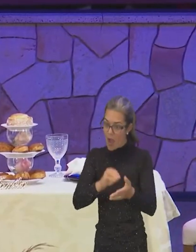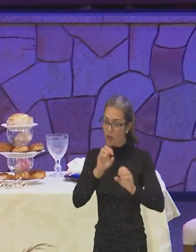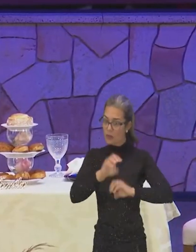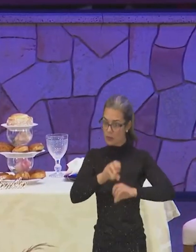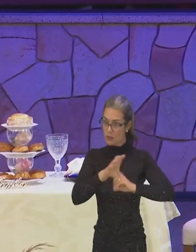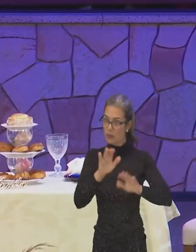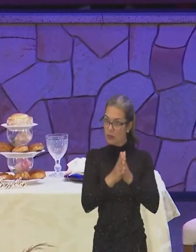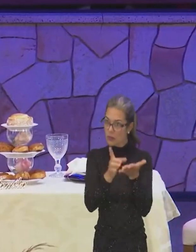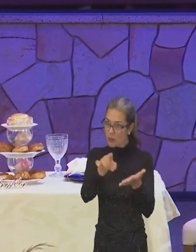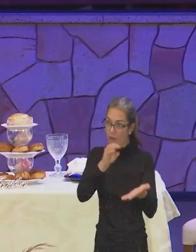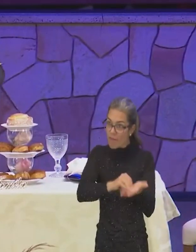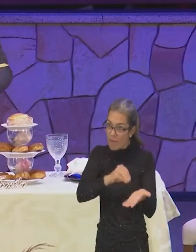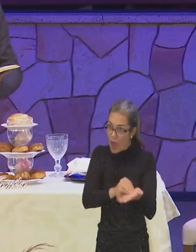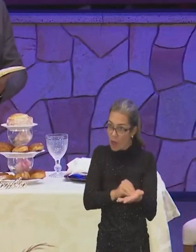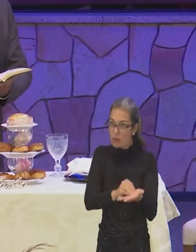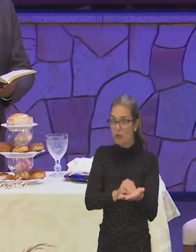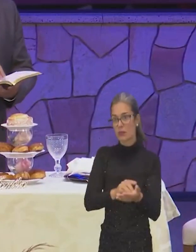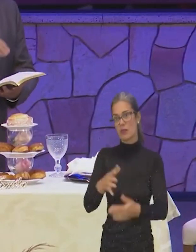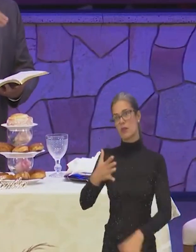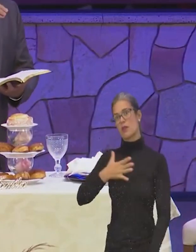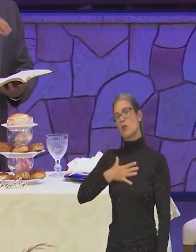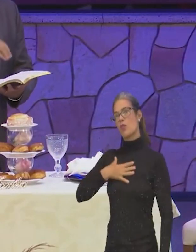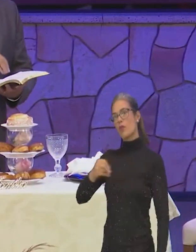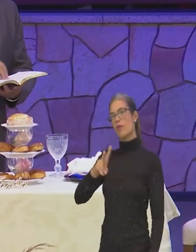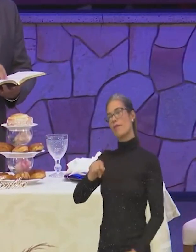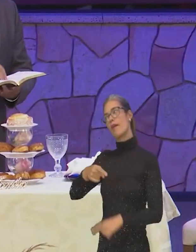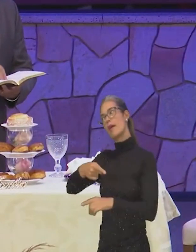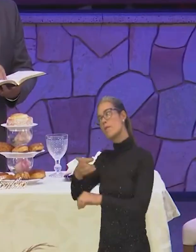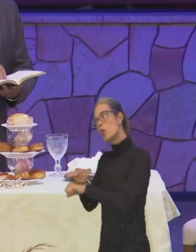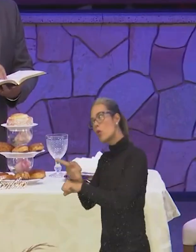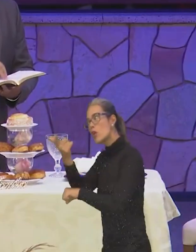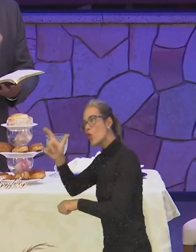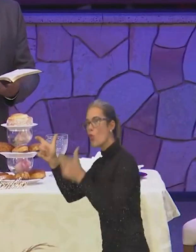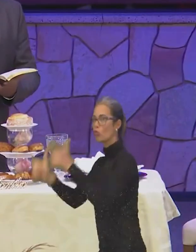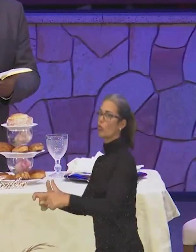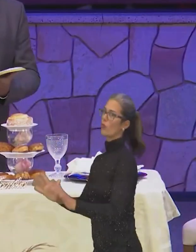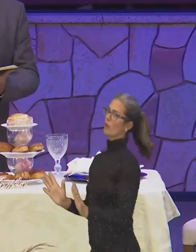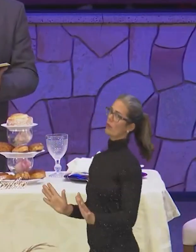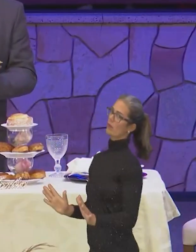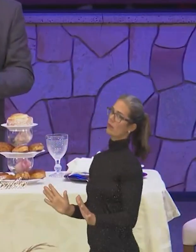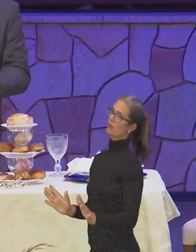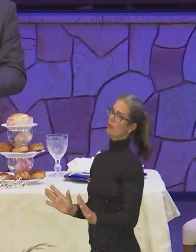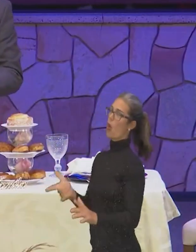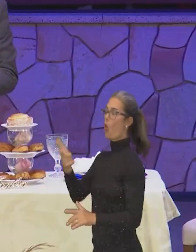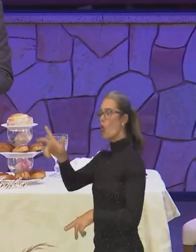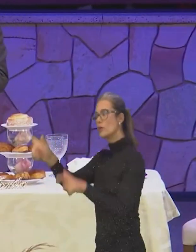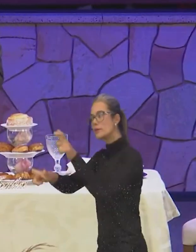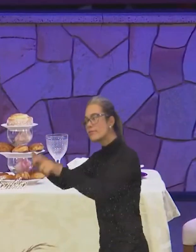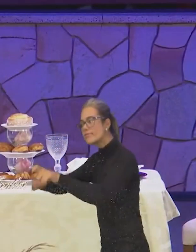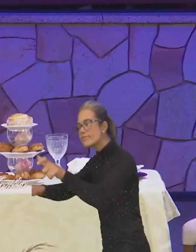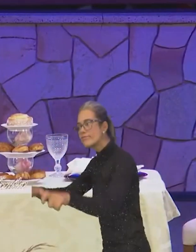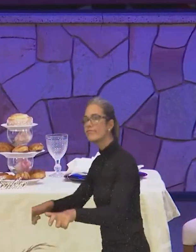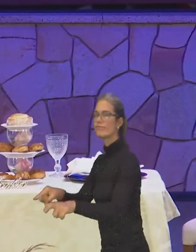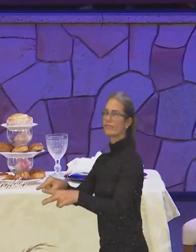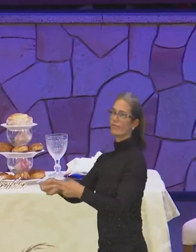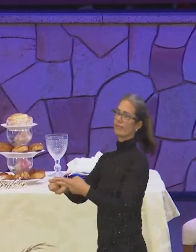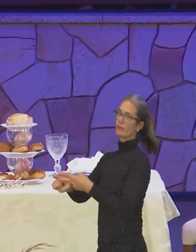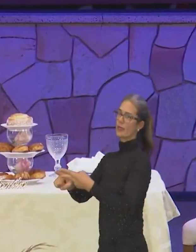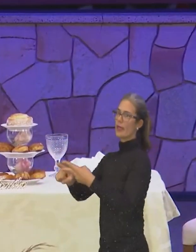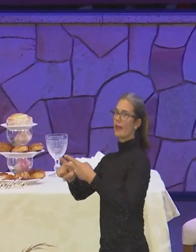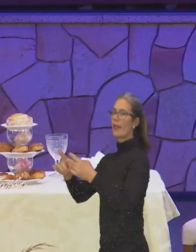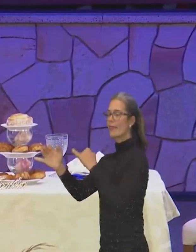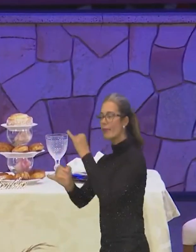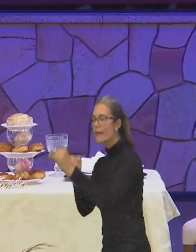Se nós não fizermos isto como família, outros vão alimentar as nossas crianças.